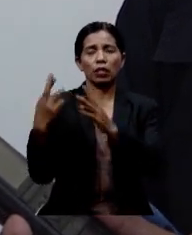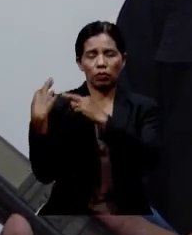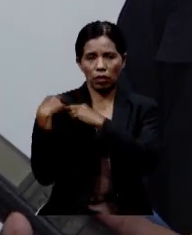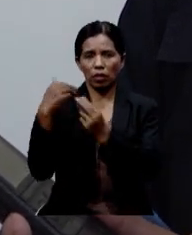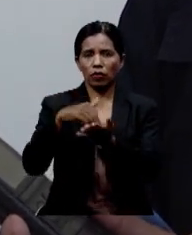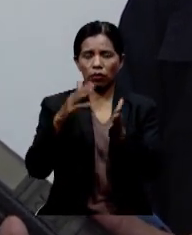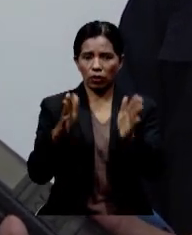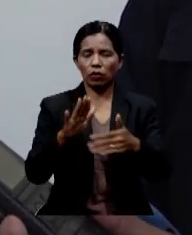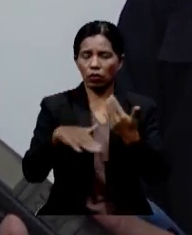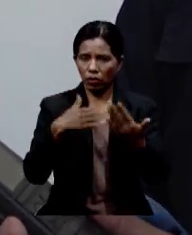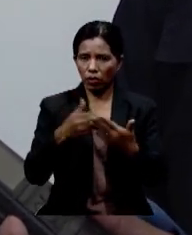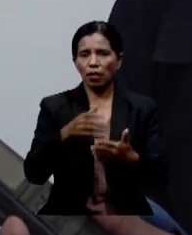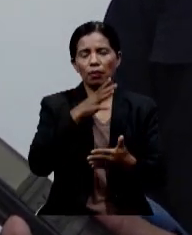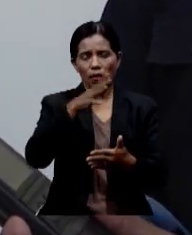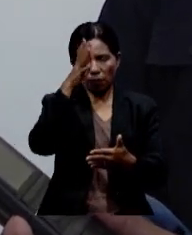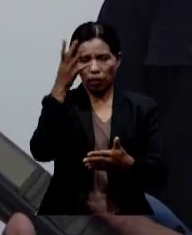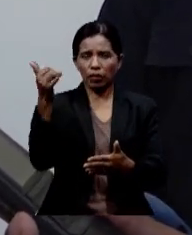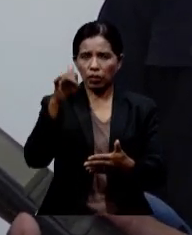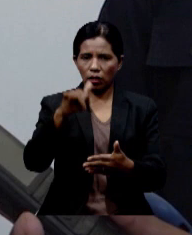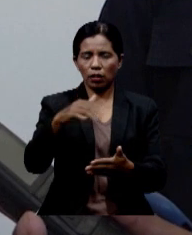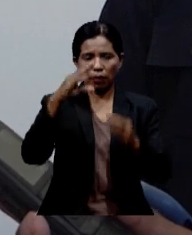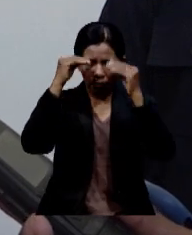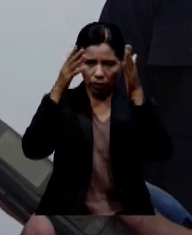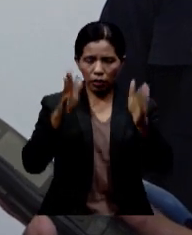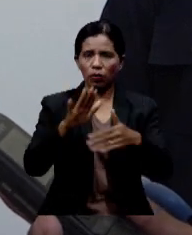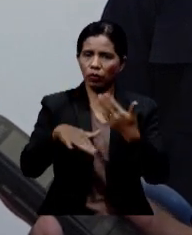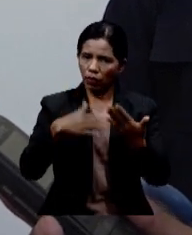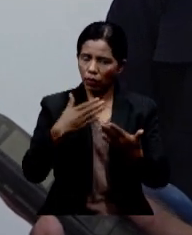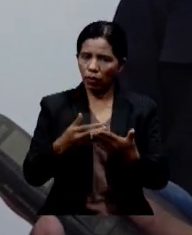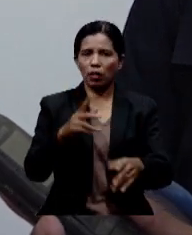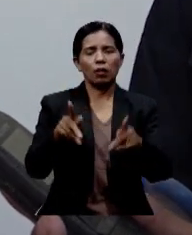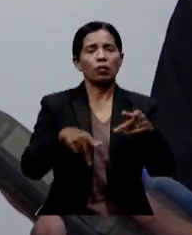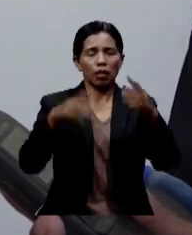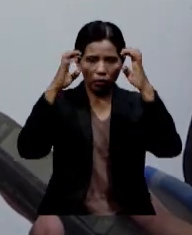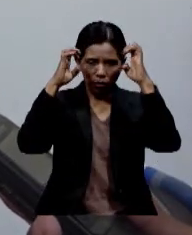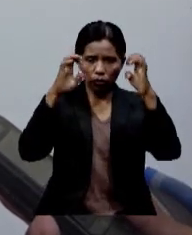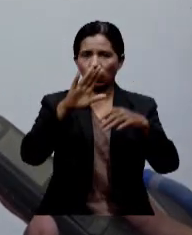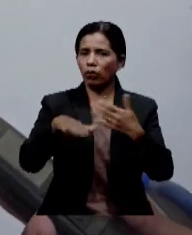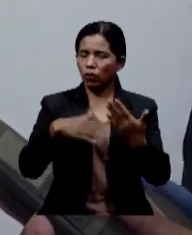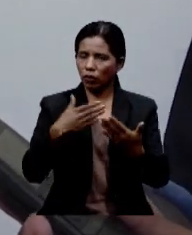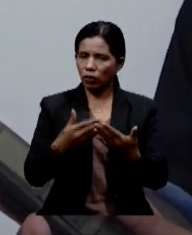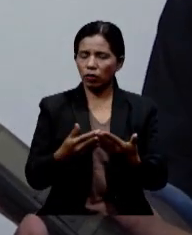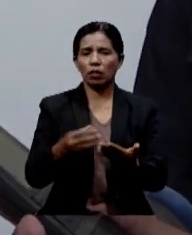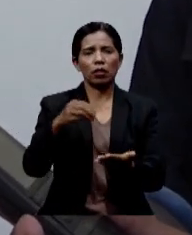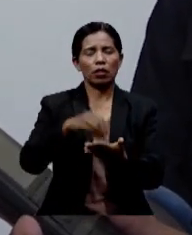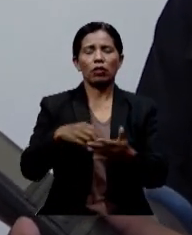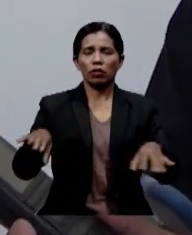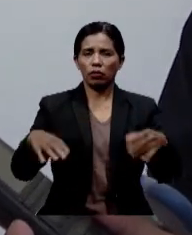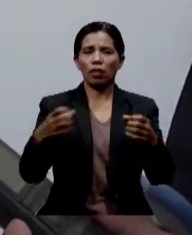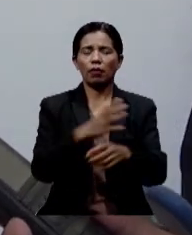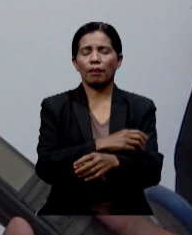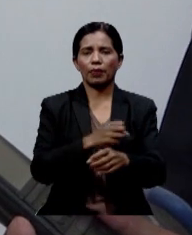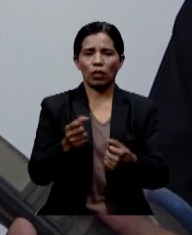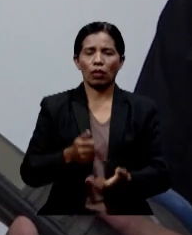rasik nu ne mos inan aman sira nu ne mos profesor sira ou ka comunidade educativa en geral hoto ta to esforço atu ajuda atu